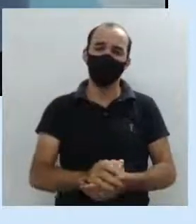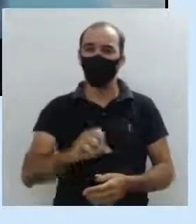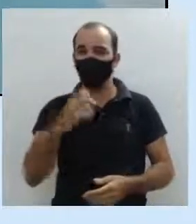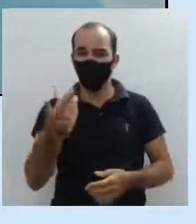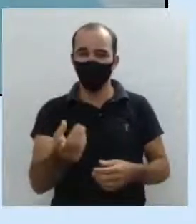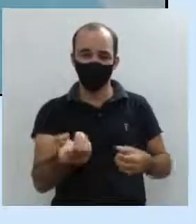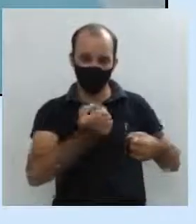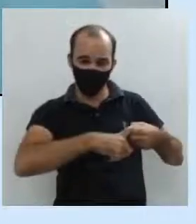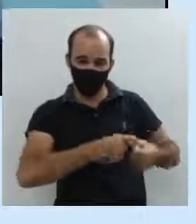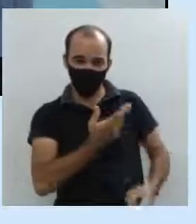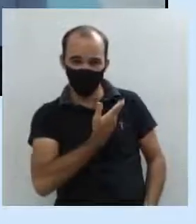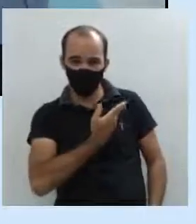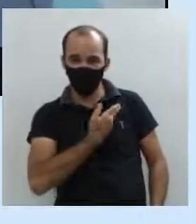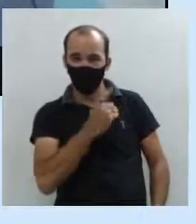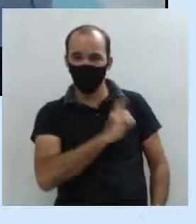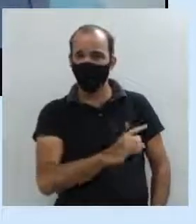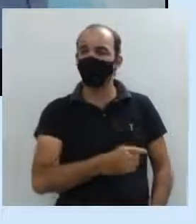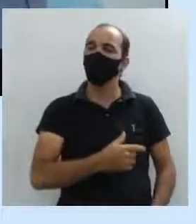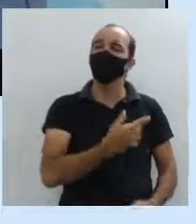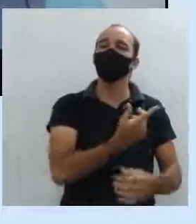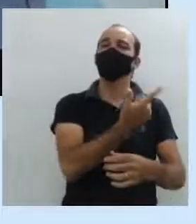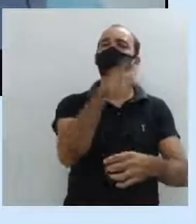mas você descarta e vai para uma